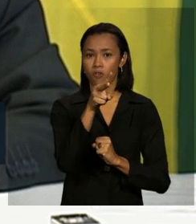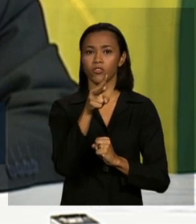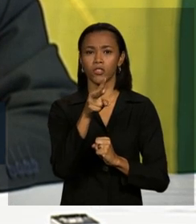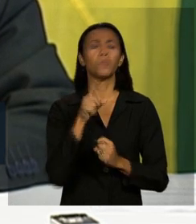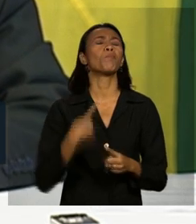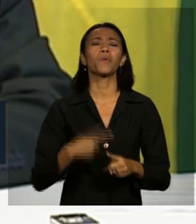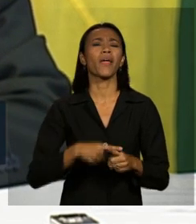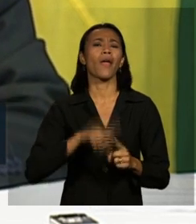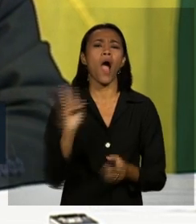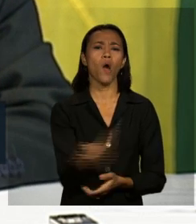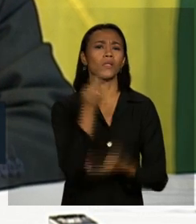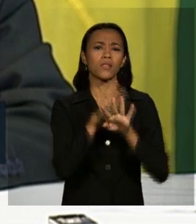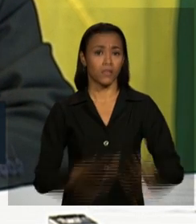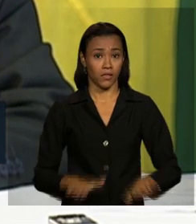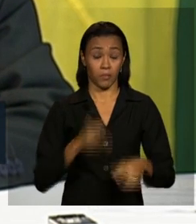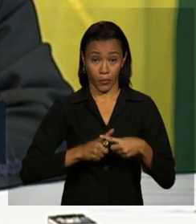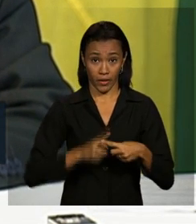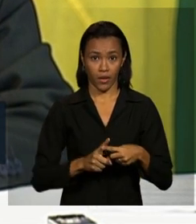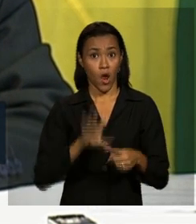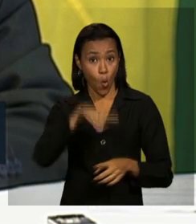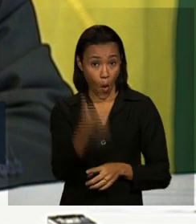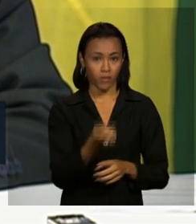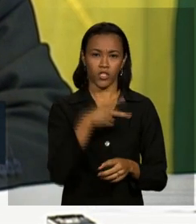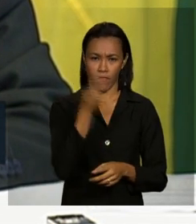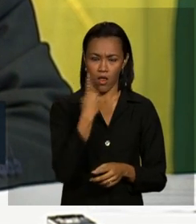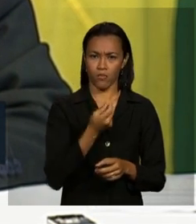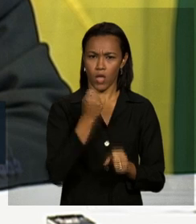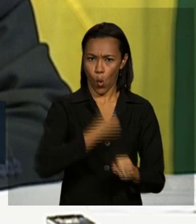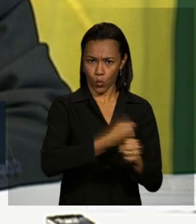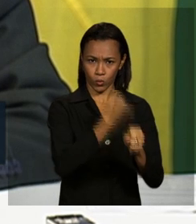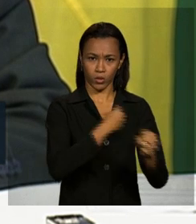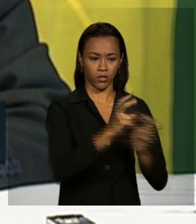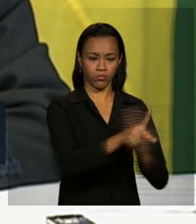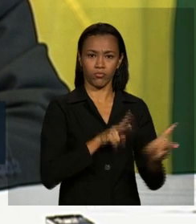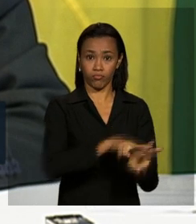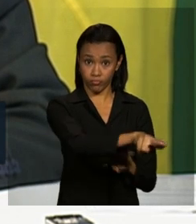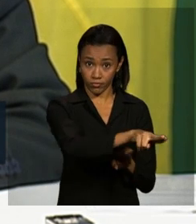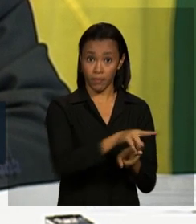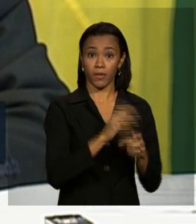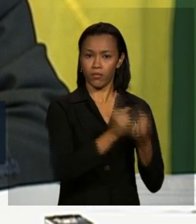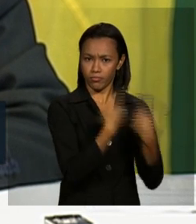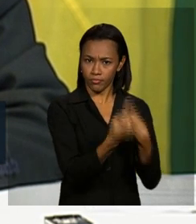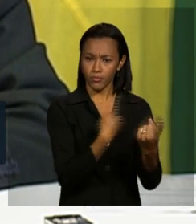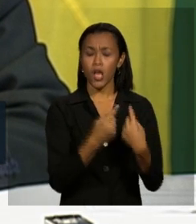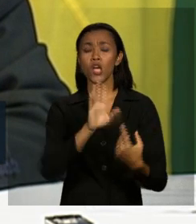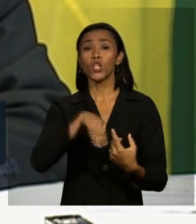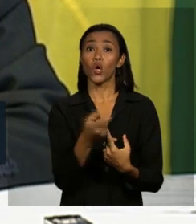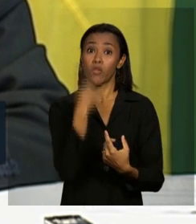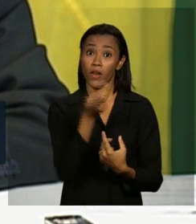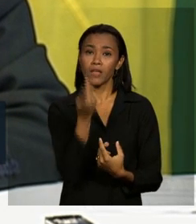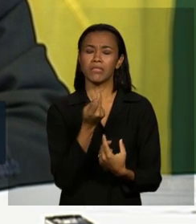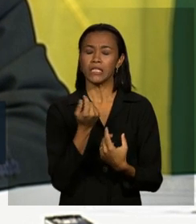e por que isso quando nós falamos das rodovias nós estamos falando de